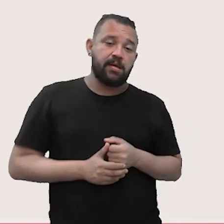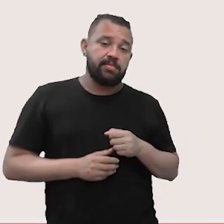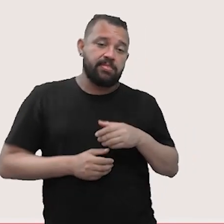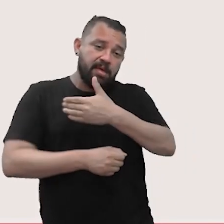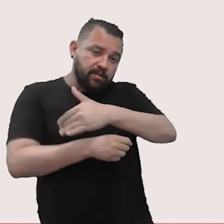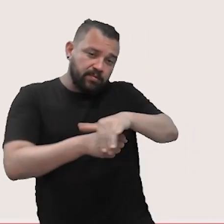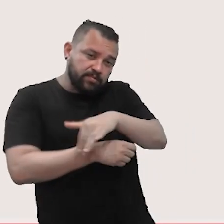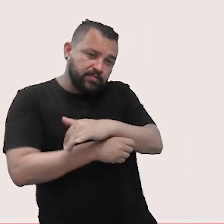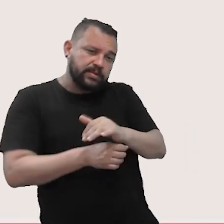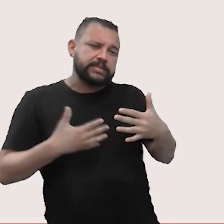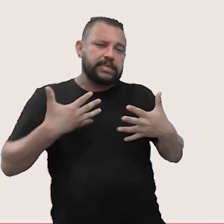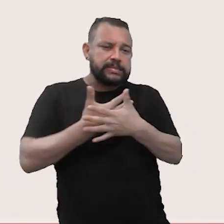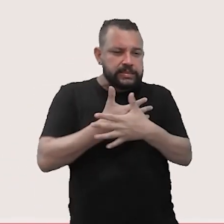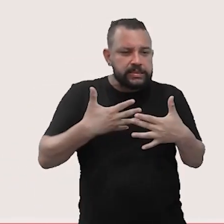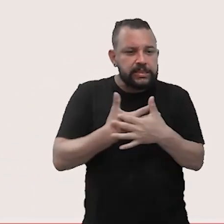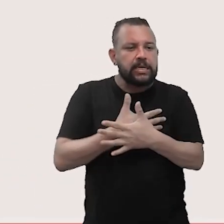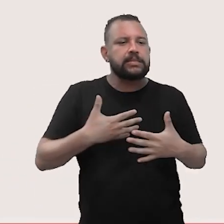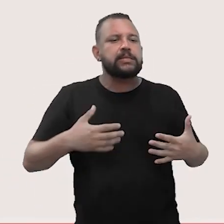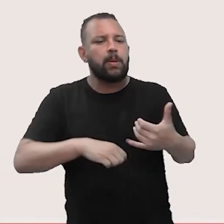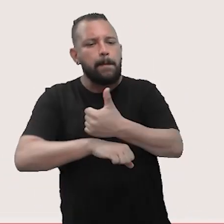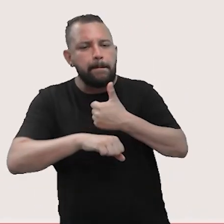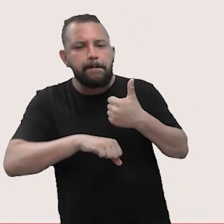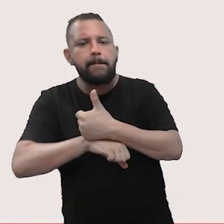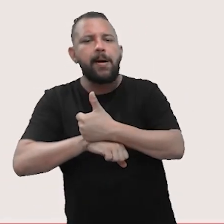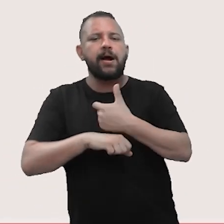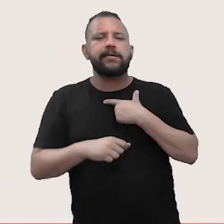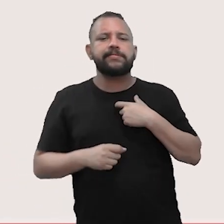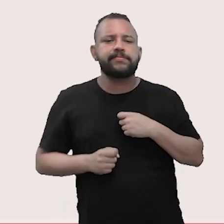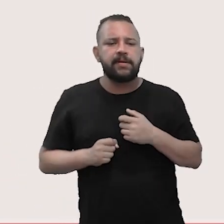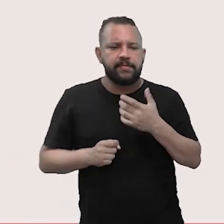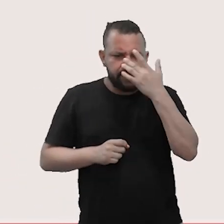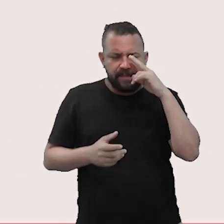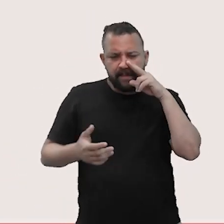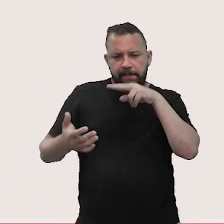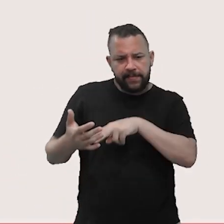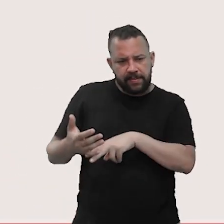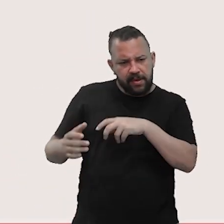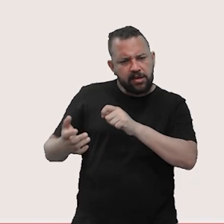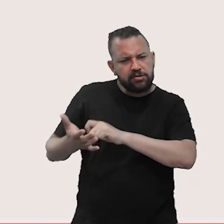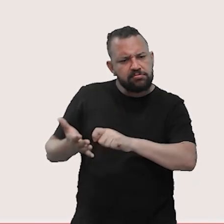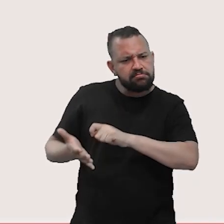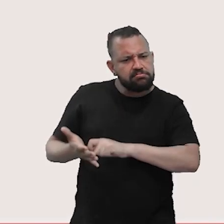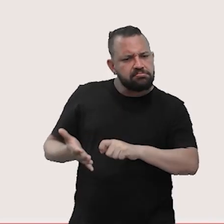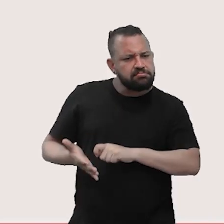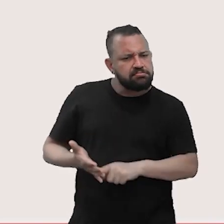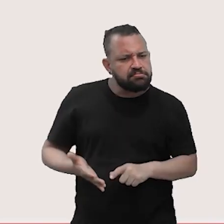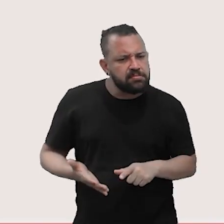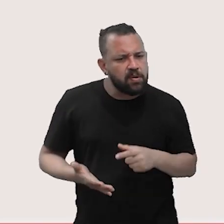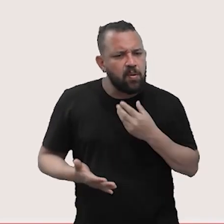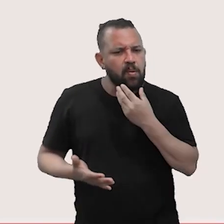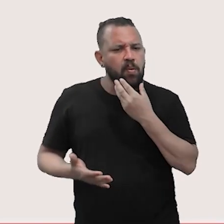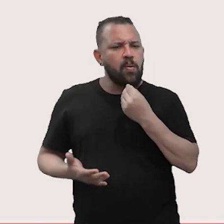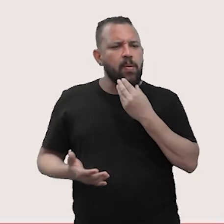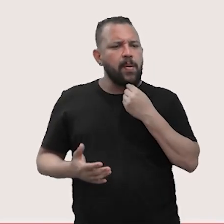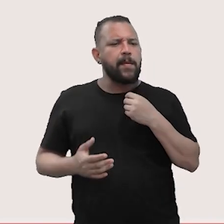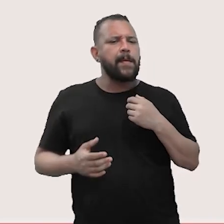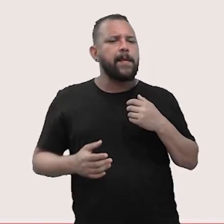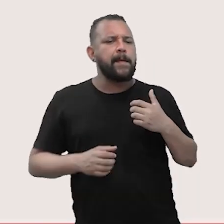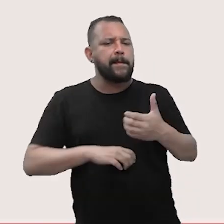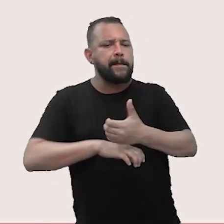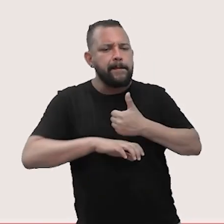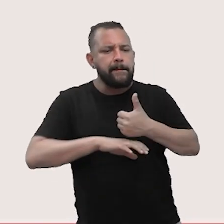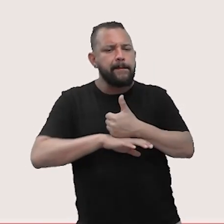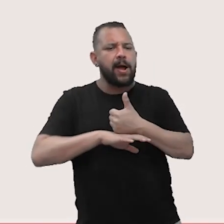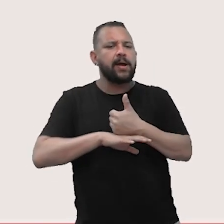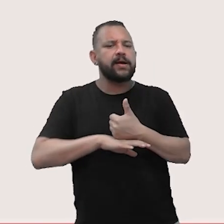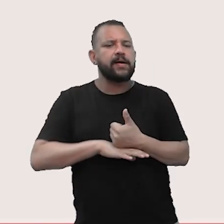cidade e no parque, dá uma olhada na fonte. Quem foi que escreveu? Ó? Viveu amor aos cães. Parque Francisco de Assis. Dá uma